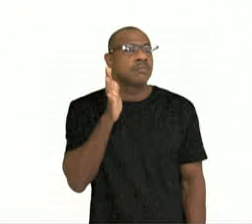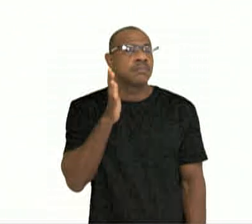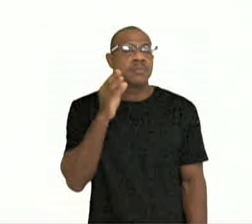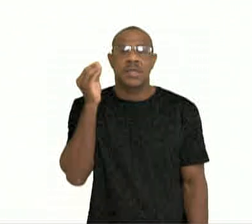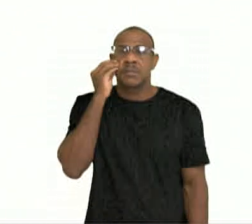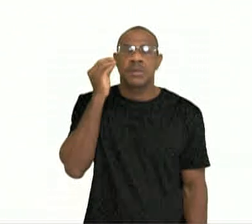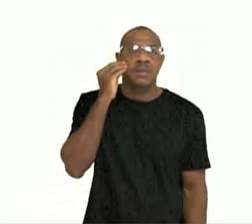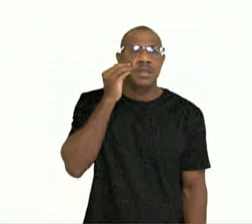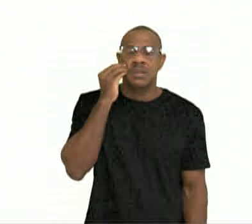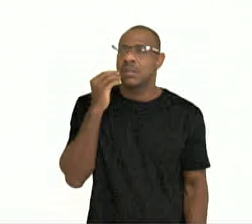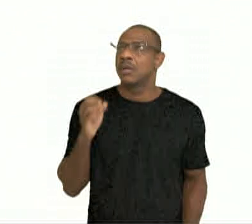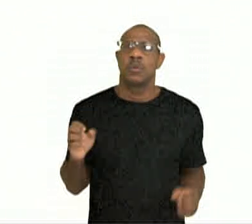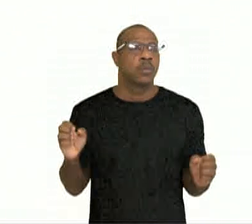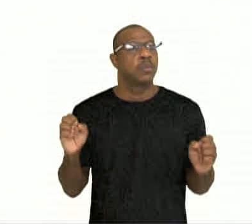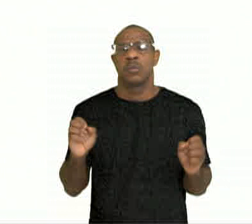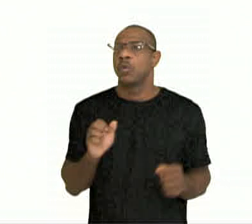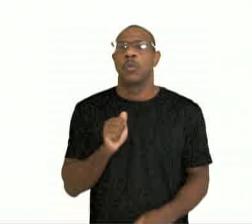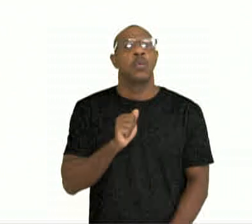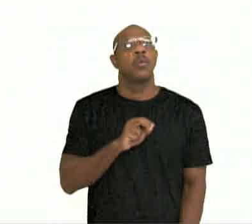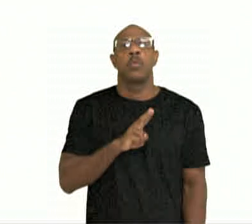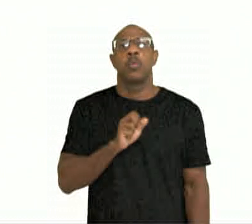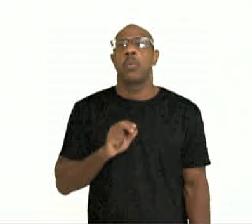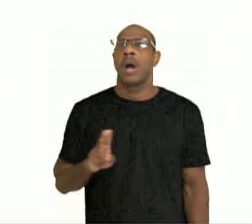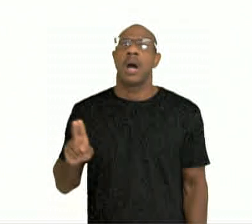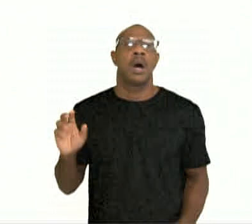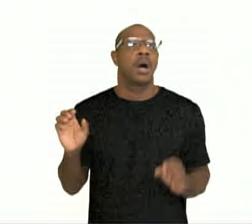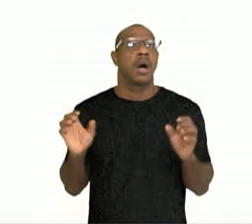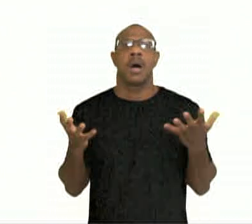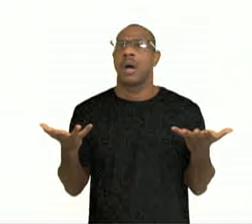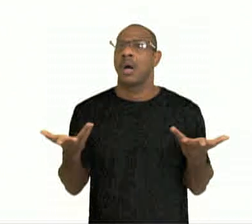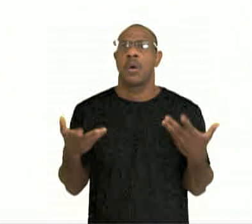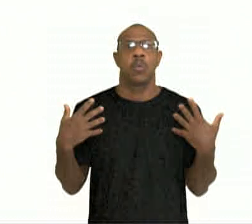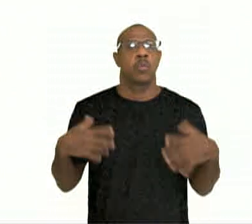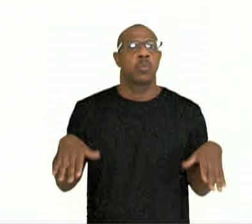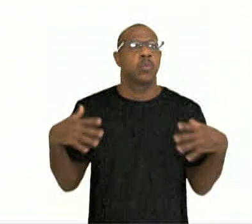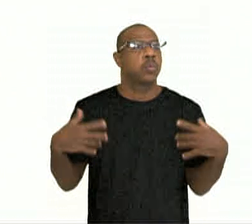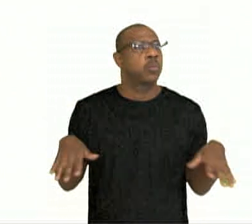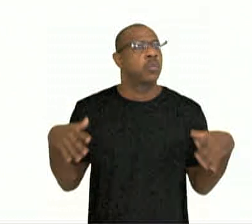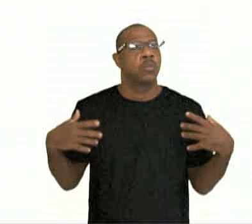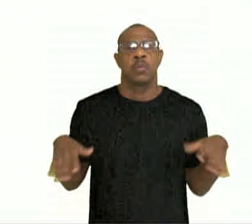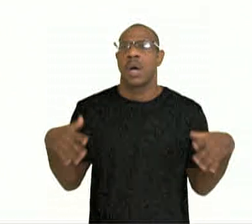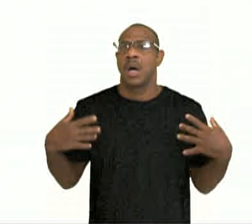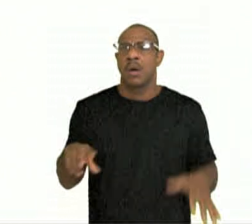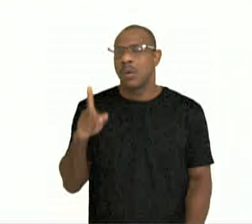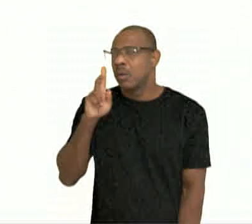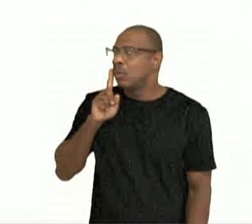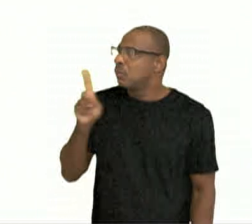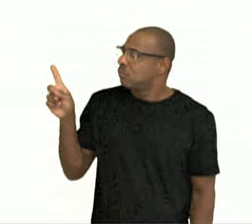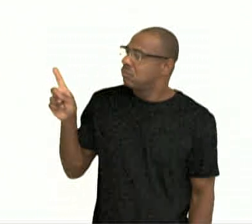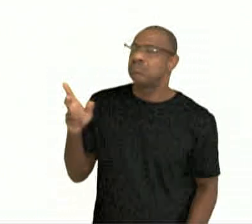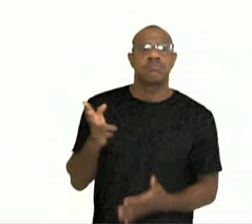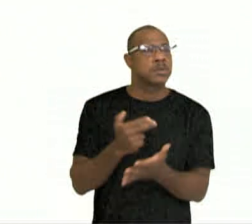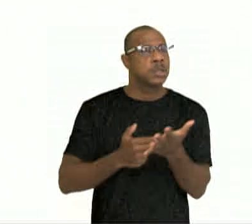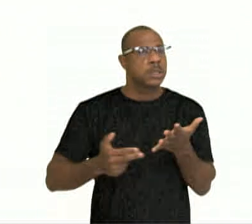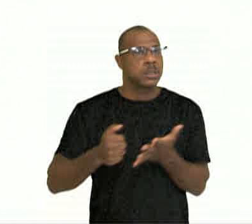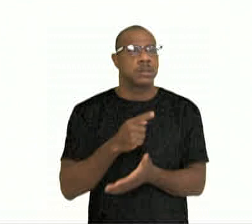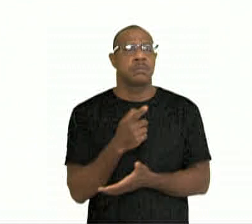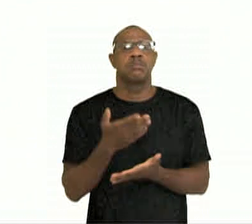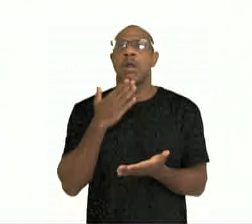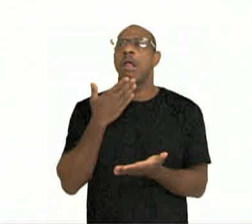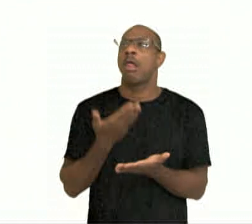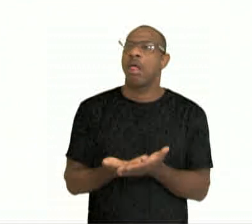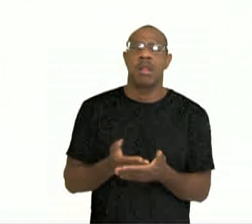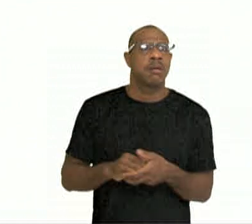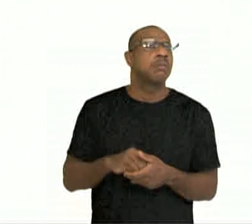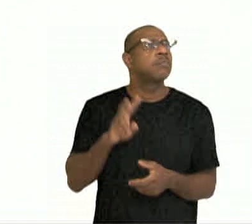né? Tem uma outra obra aí, né, de um artista plástico famoso do início do século XX. Quem